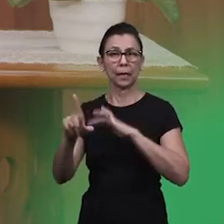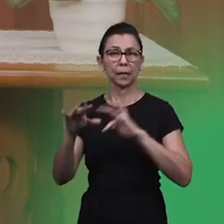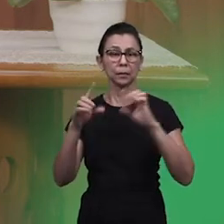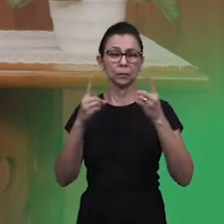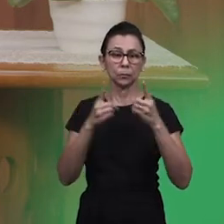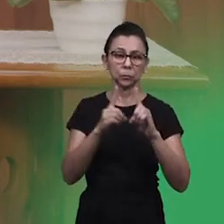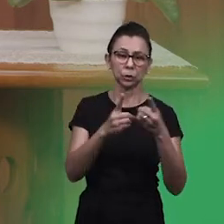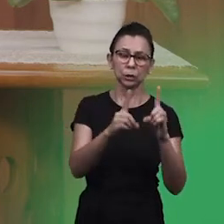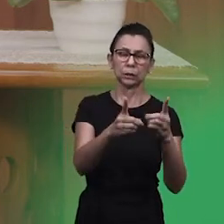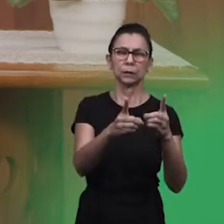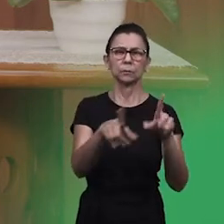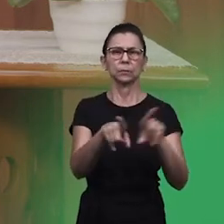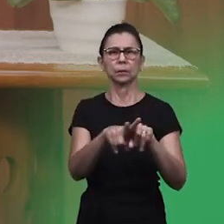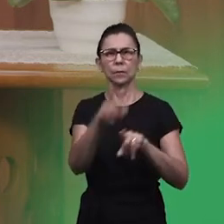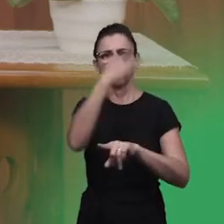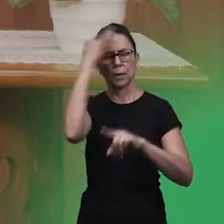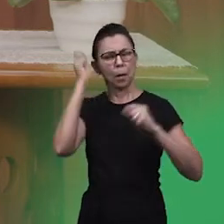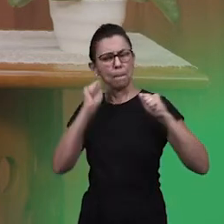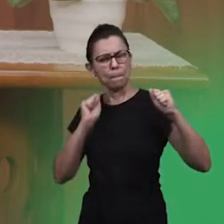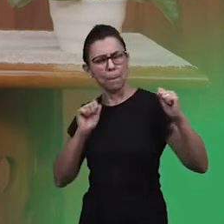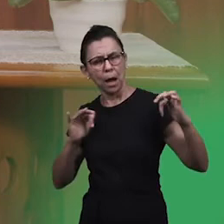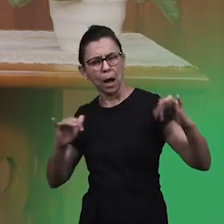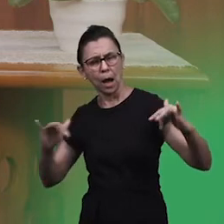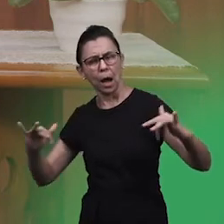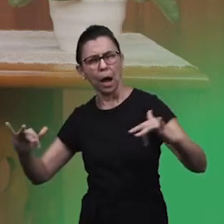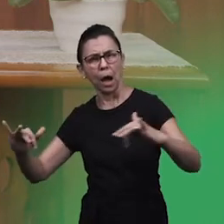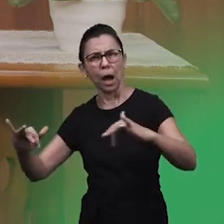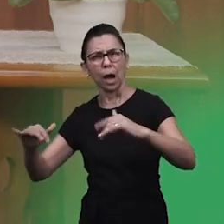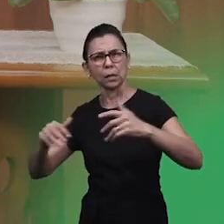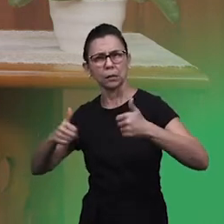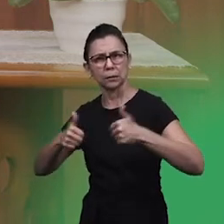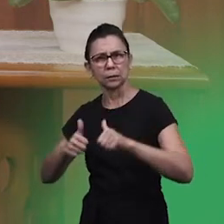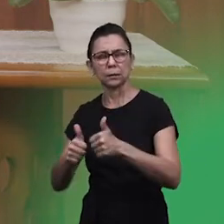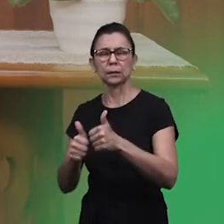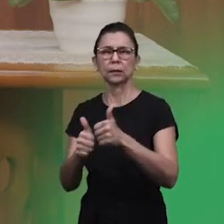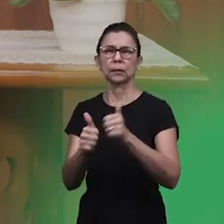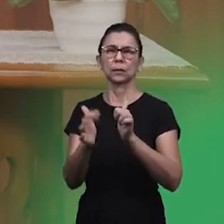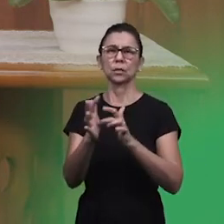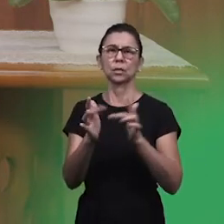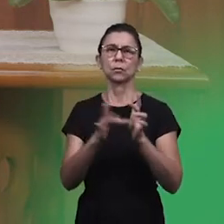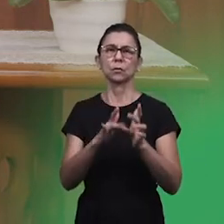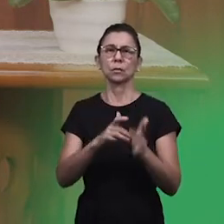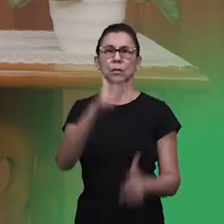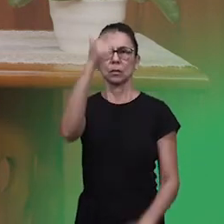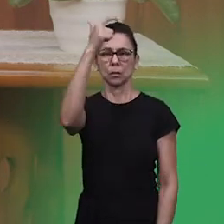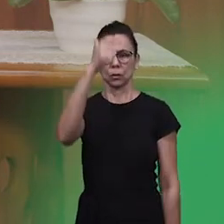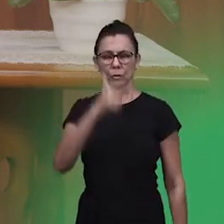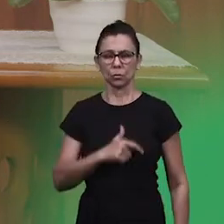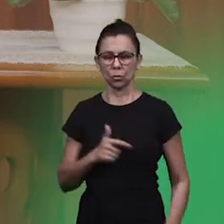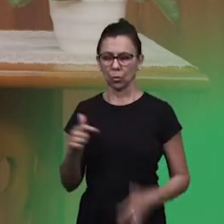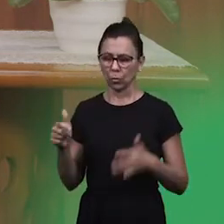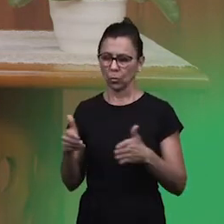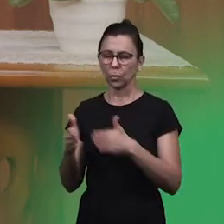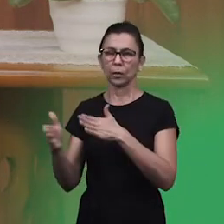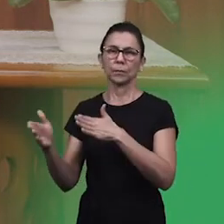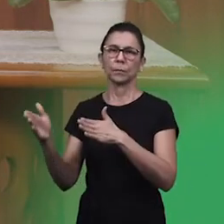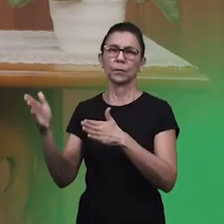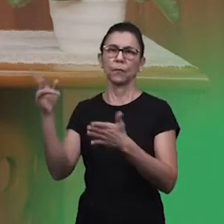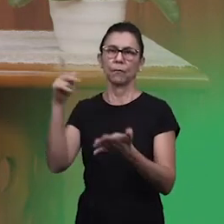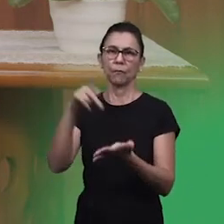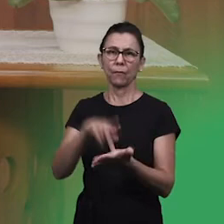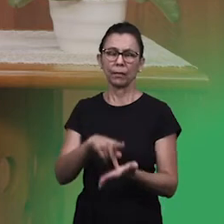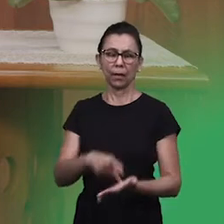estavam sempre seguindo Jesus, ele diz o seguinte: eu sou o caminho e a verdade e a vida,